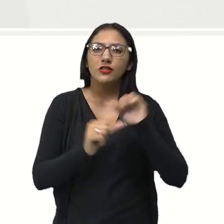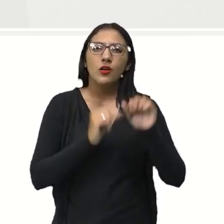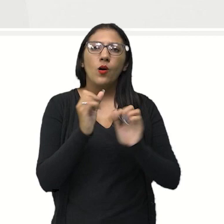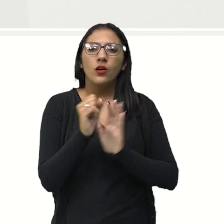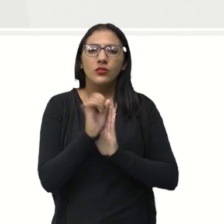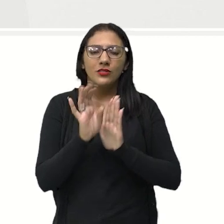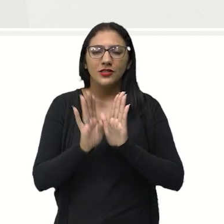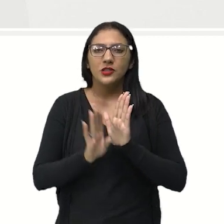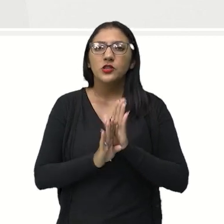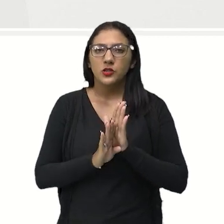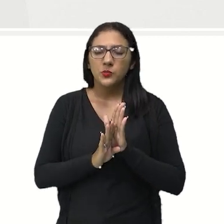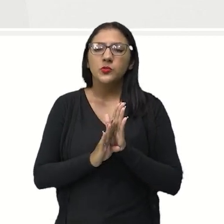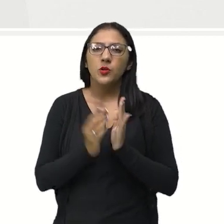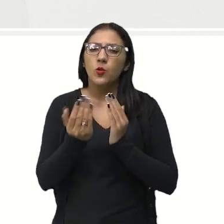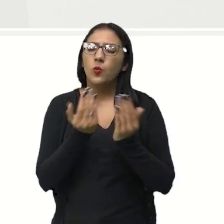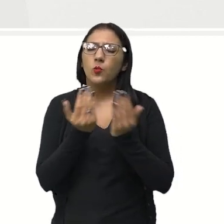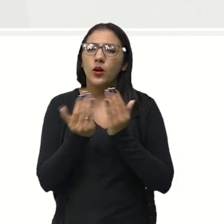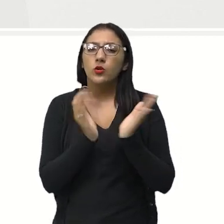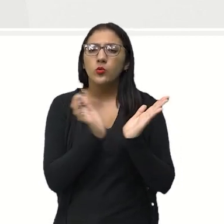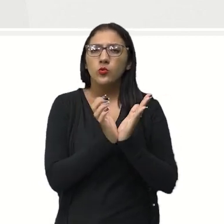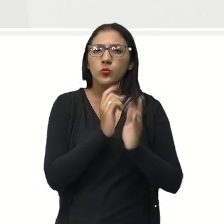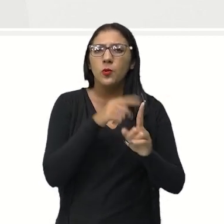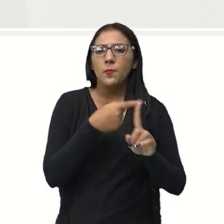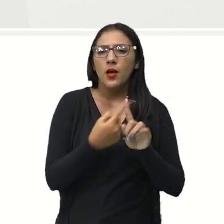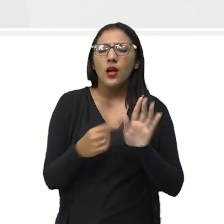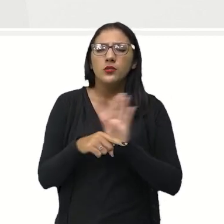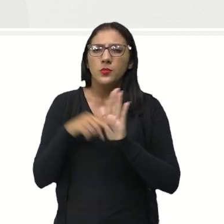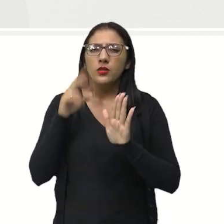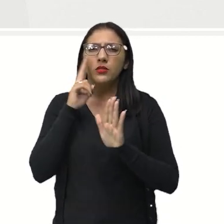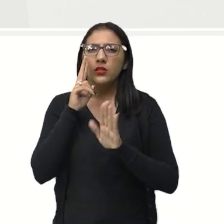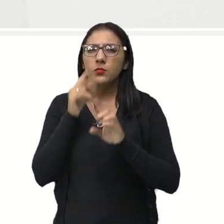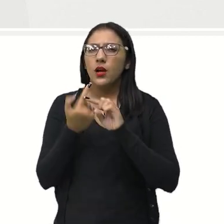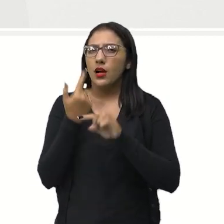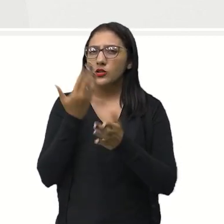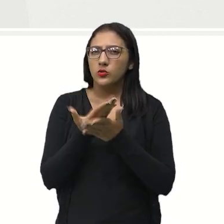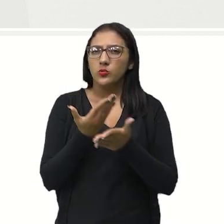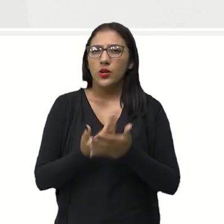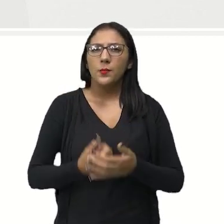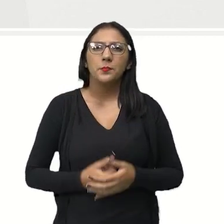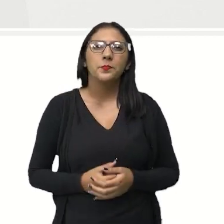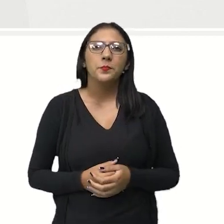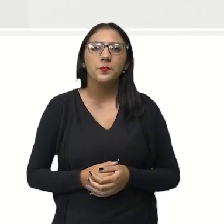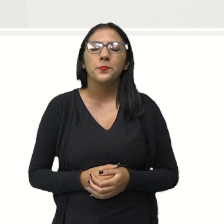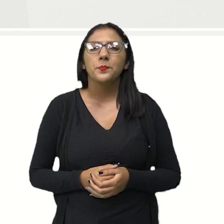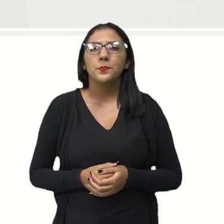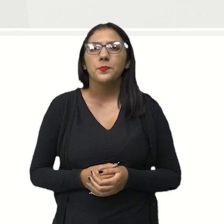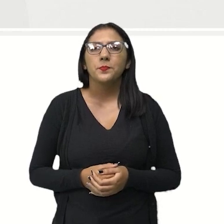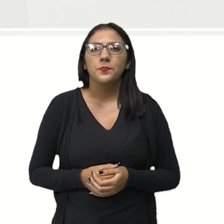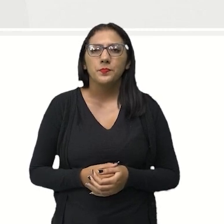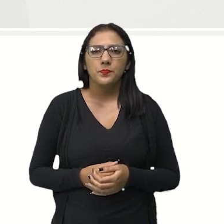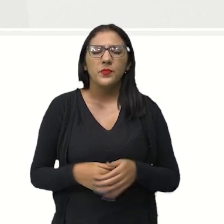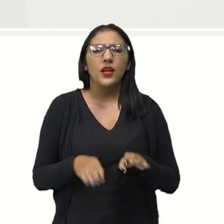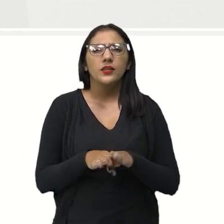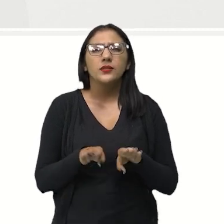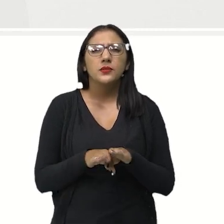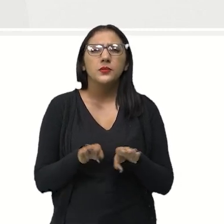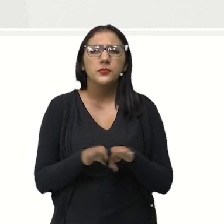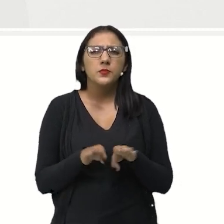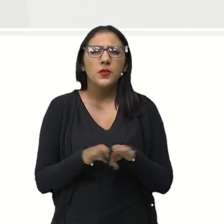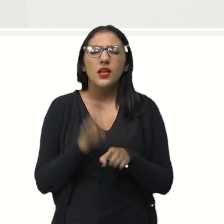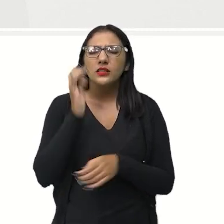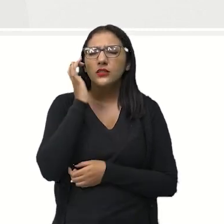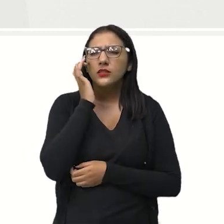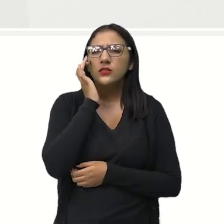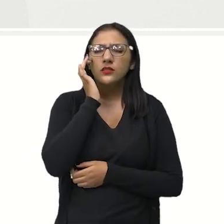aí considerando o conjunto dos números inteiros. Ok? Então é bem simples, né? A princípio, esse